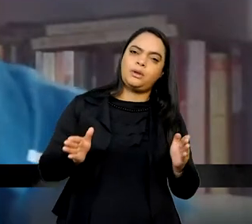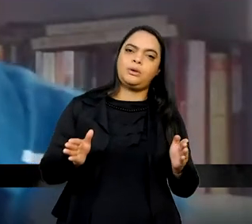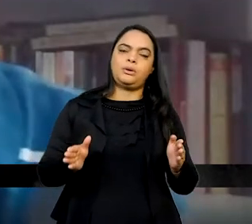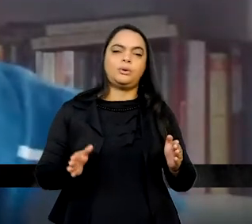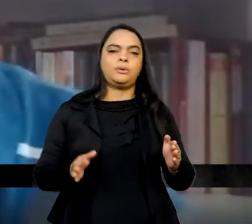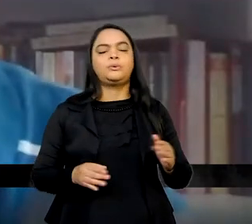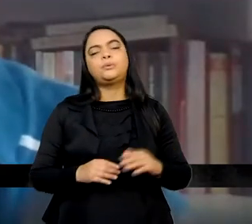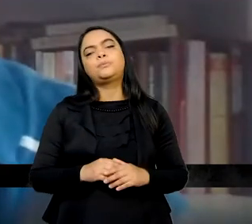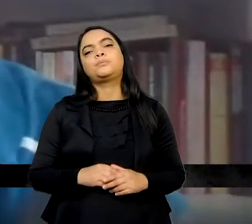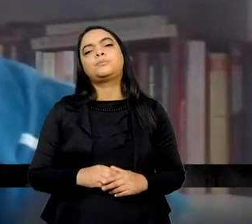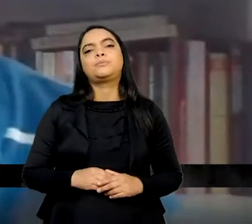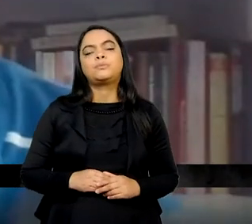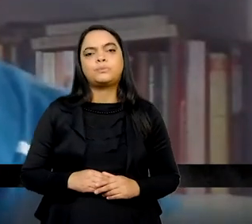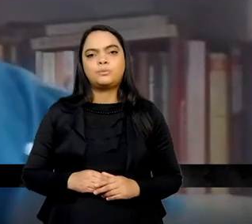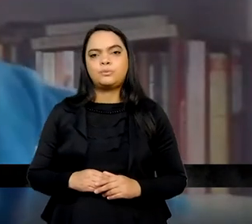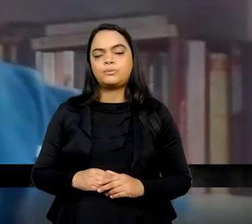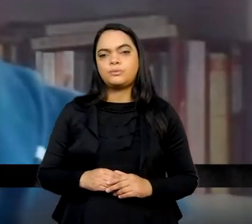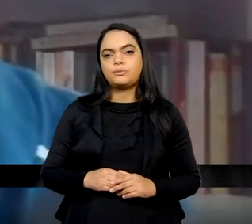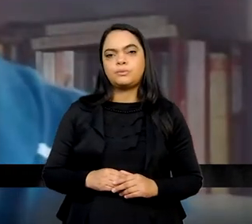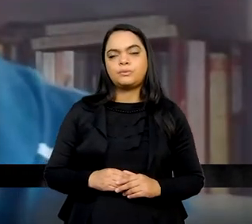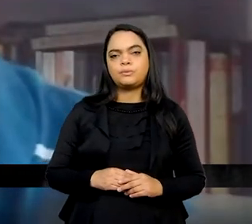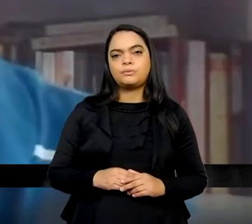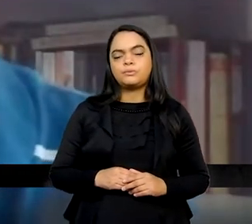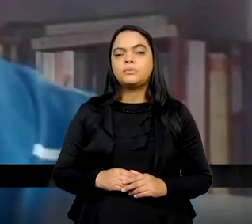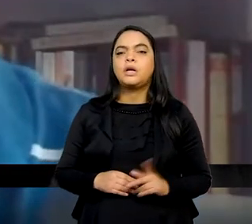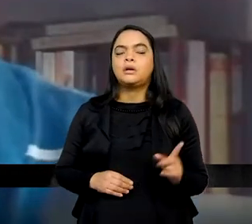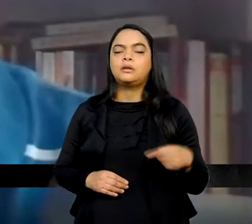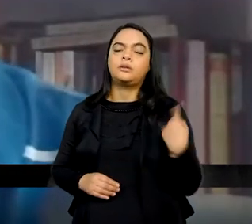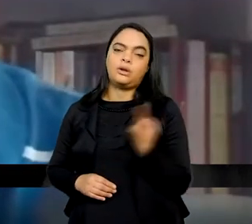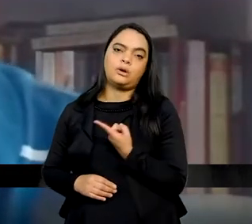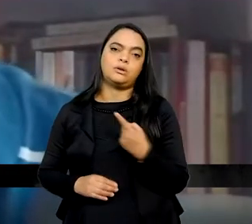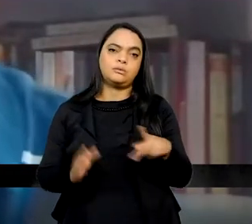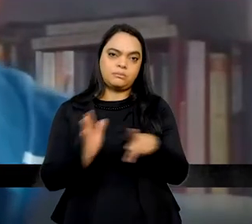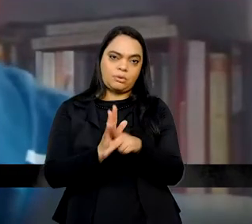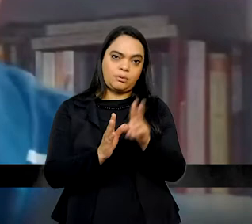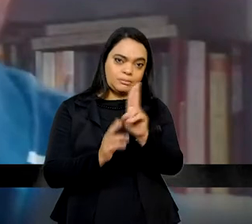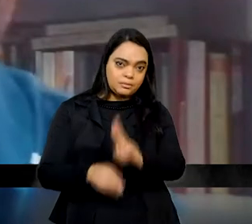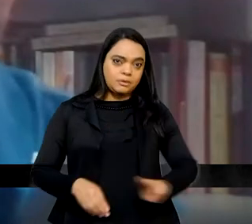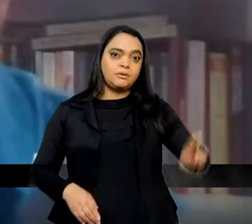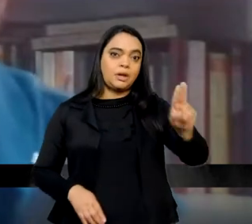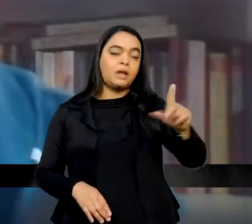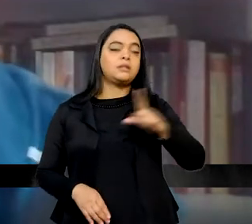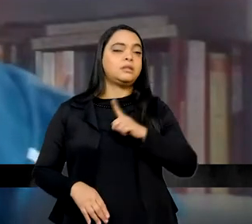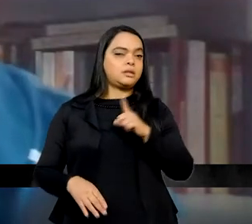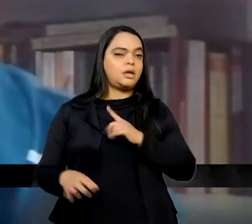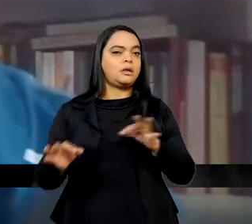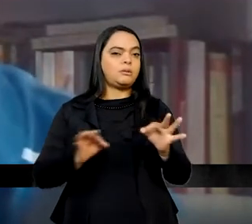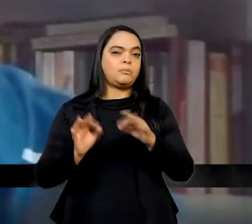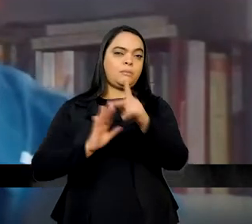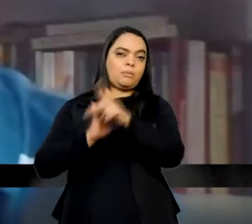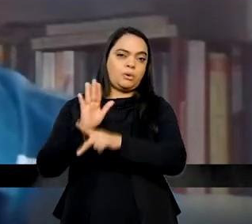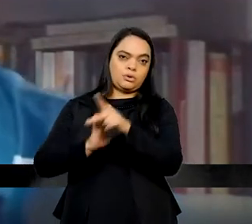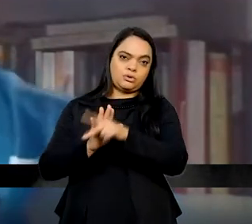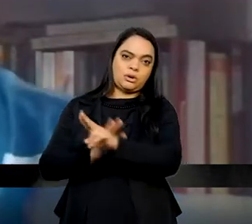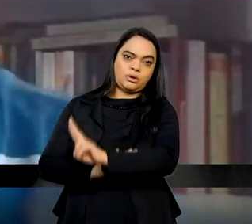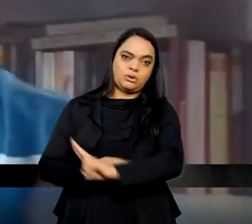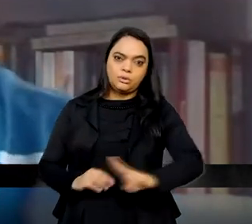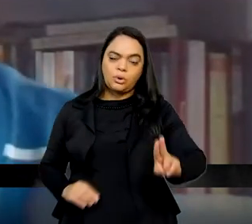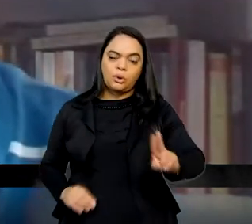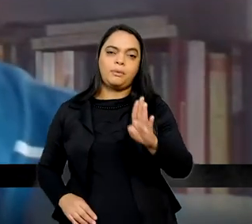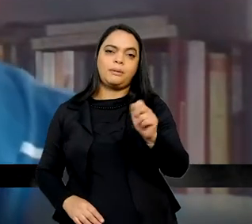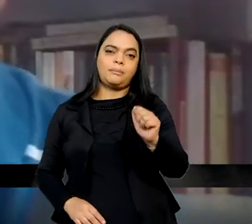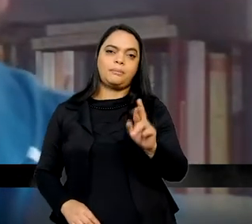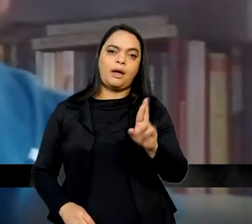do PIBID lá. Então, os nossos alunos da universidade, nós tínhamos um projeto que a gente chamava de um projeto